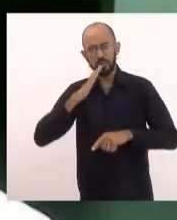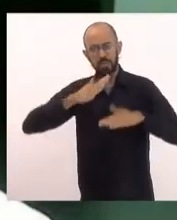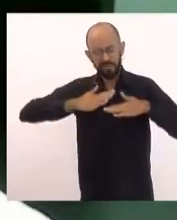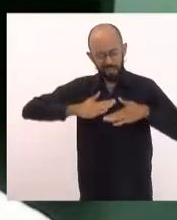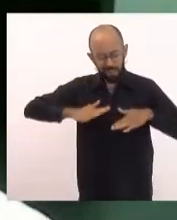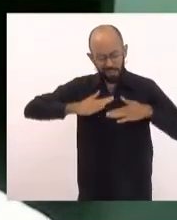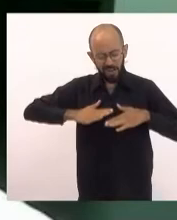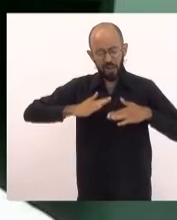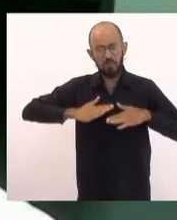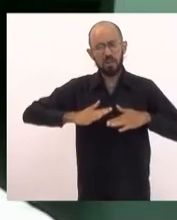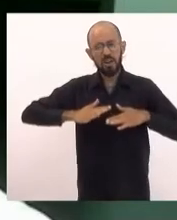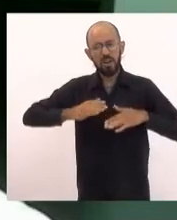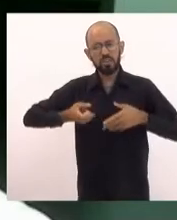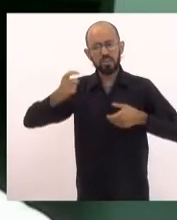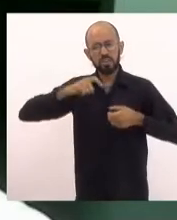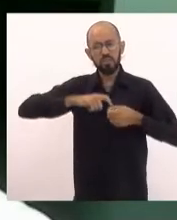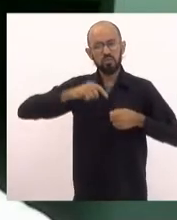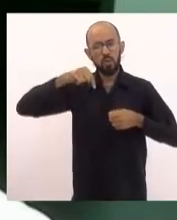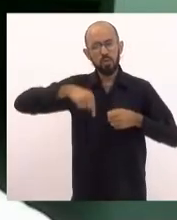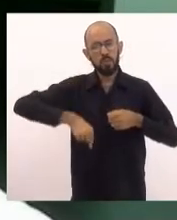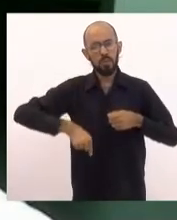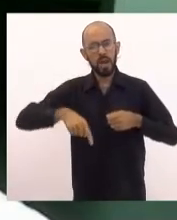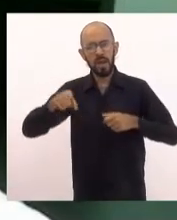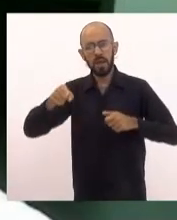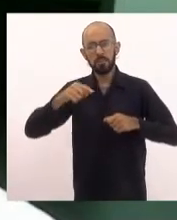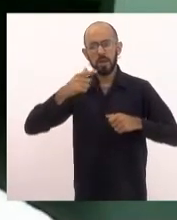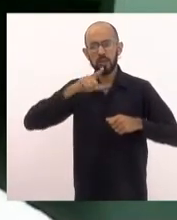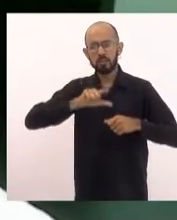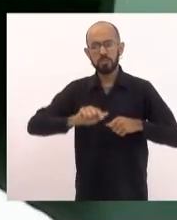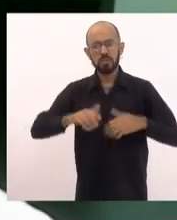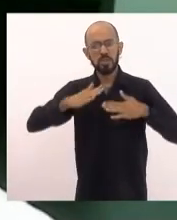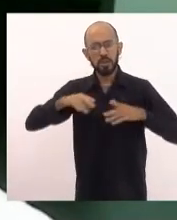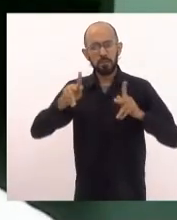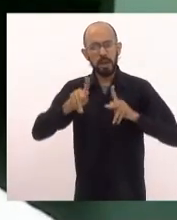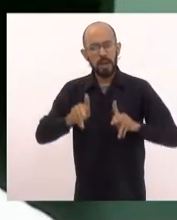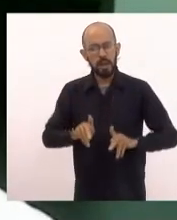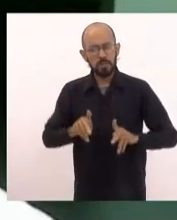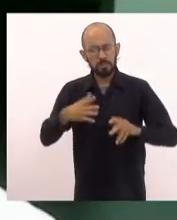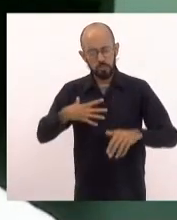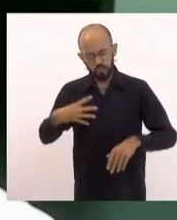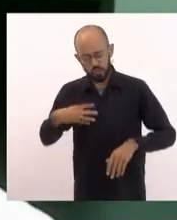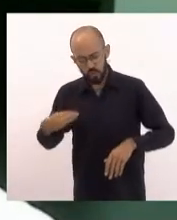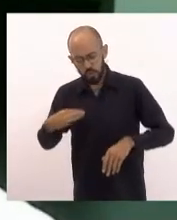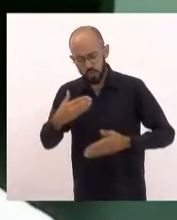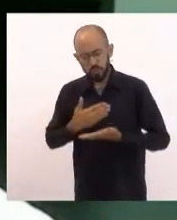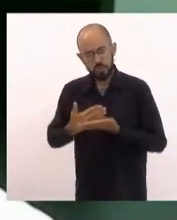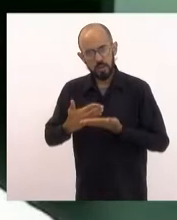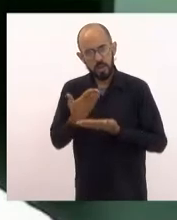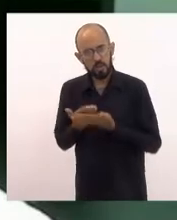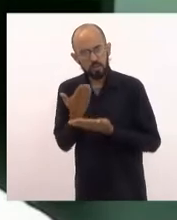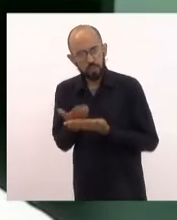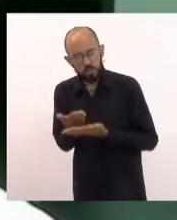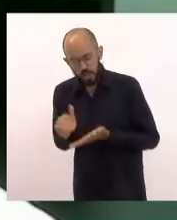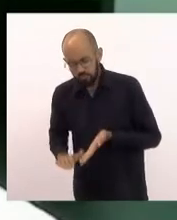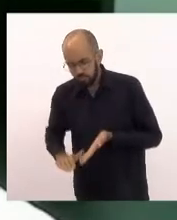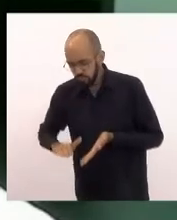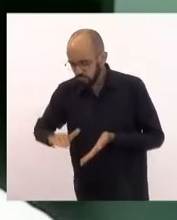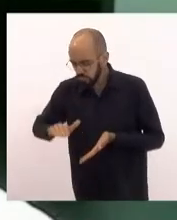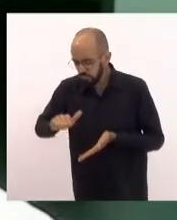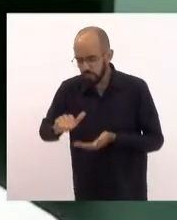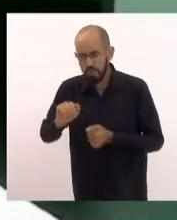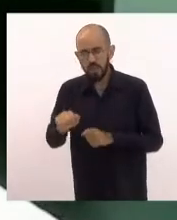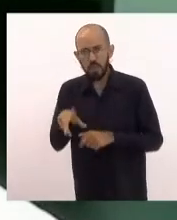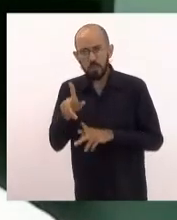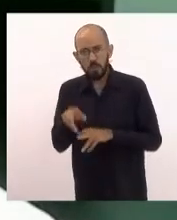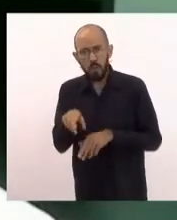Viemos para cá em 2014. Meus filhos começaram a estudar. Eles chegaram aqui pequenos. O